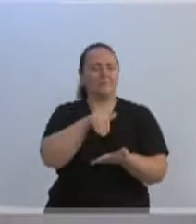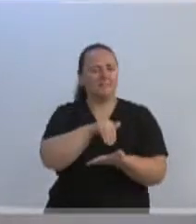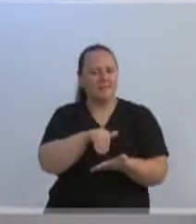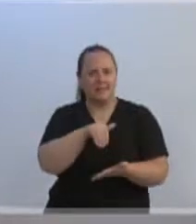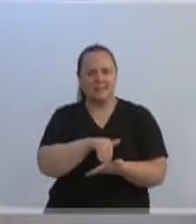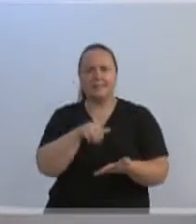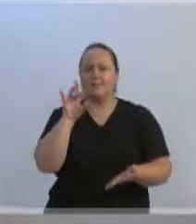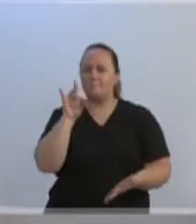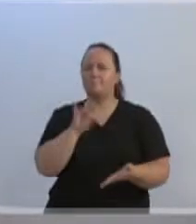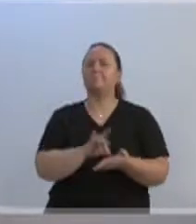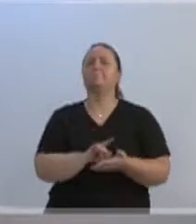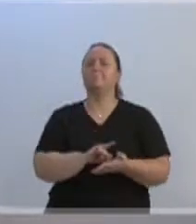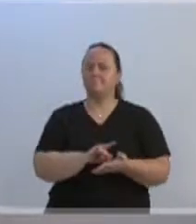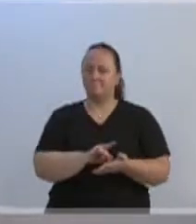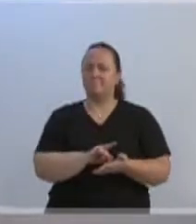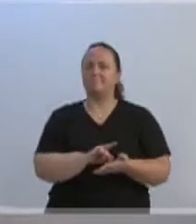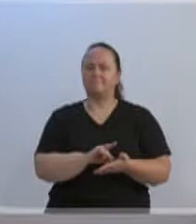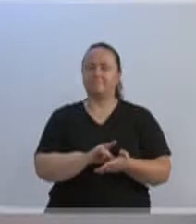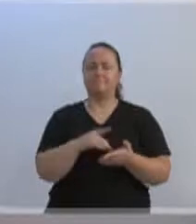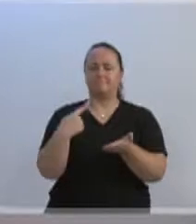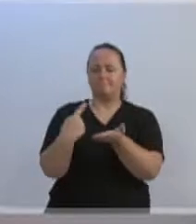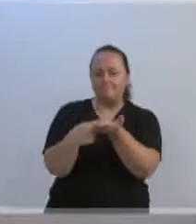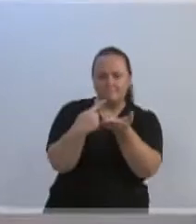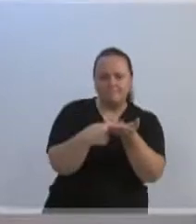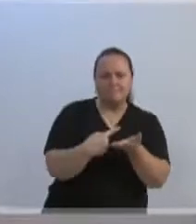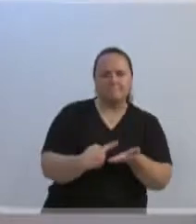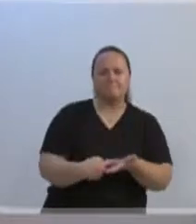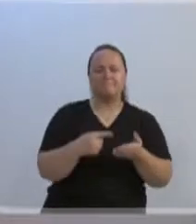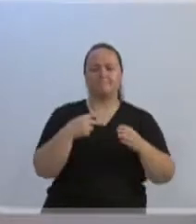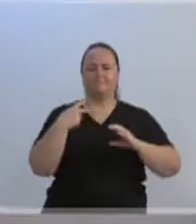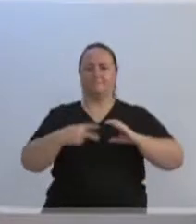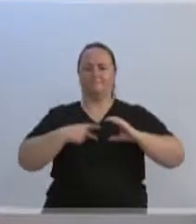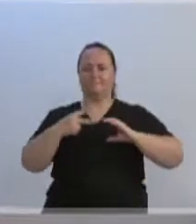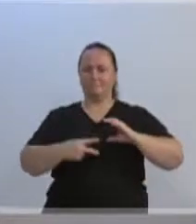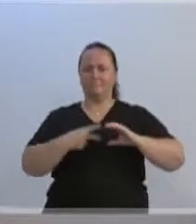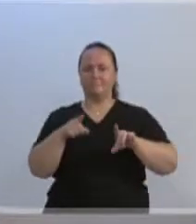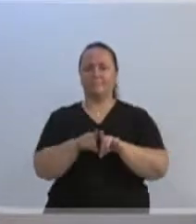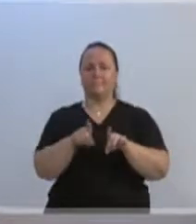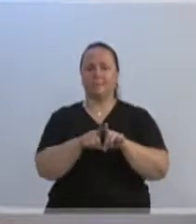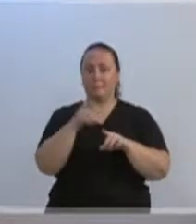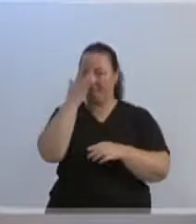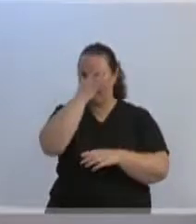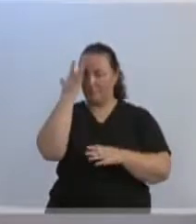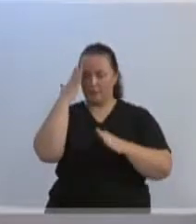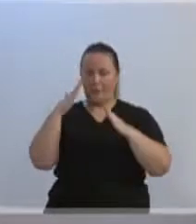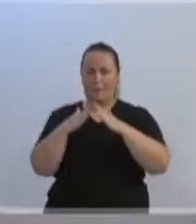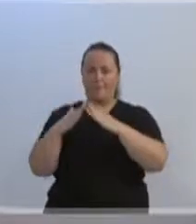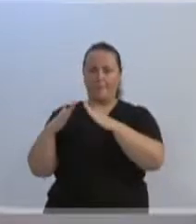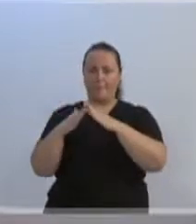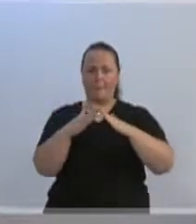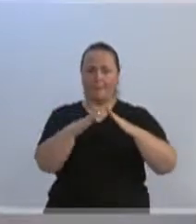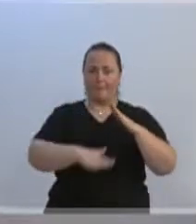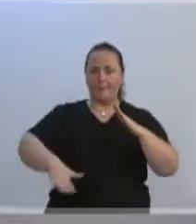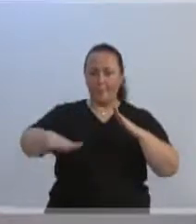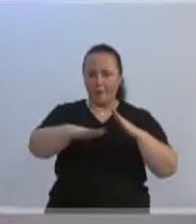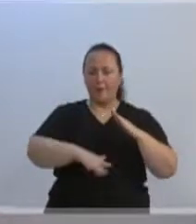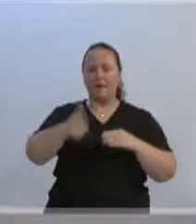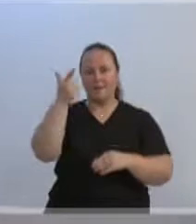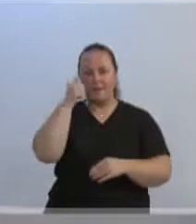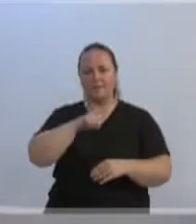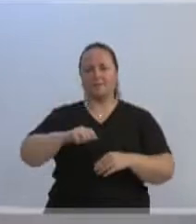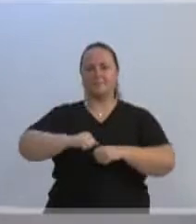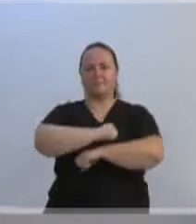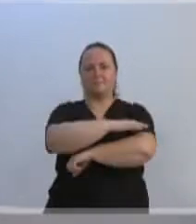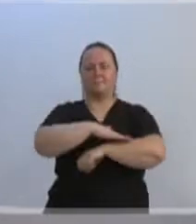em em acordo em acordo com a câmara de vereadores e com os moradores da região nós conseguimos levar aquela